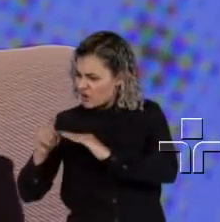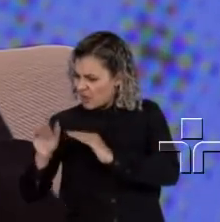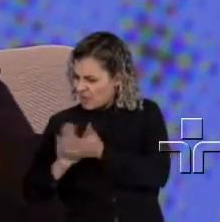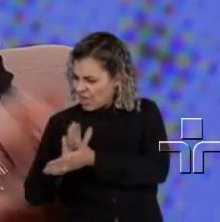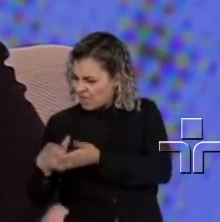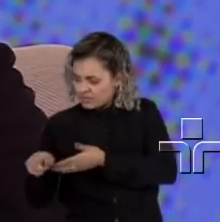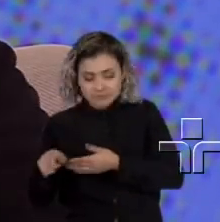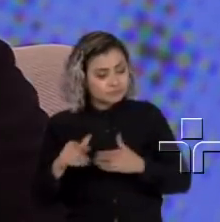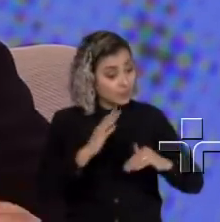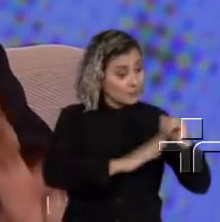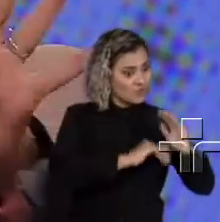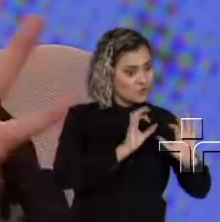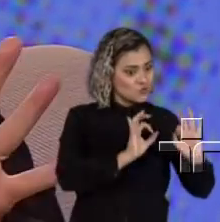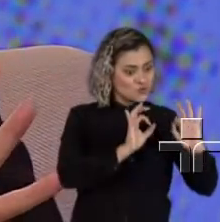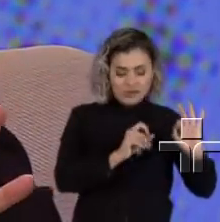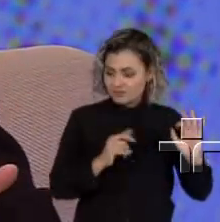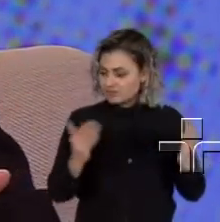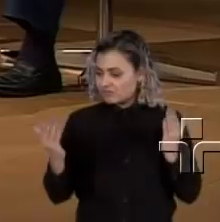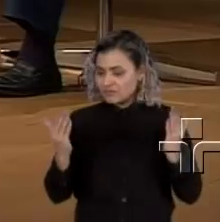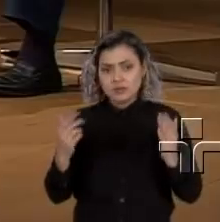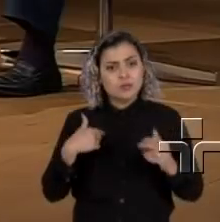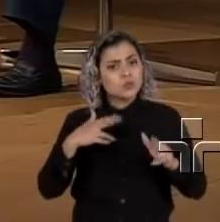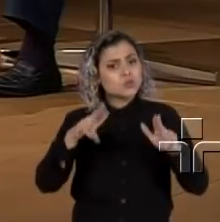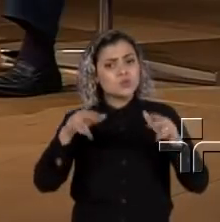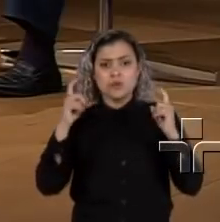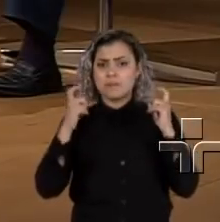profissional, se está aqui, se está lá. Não.